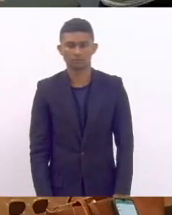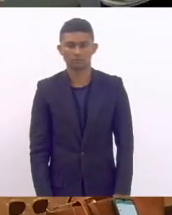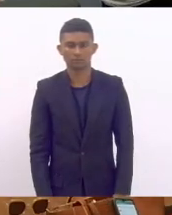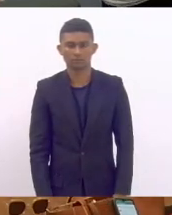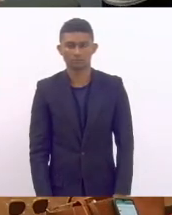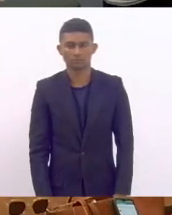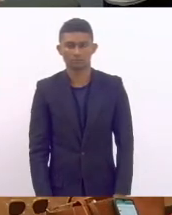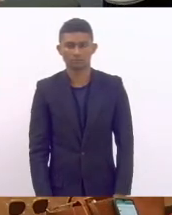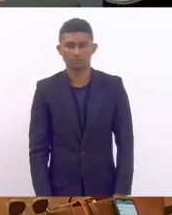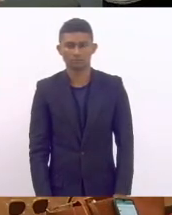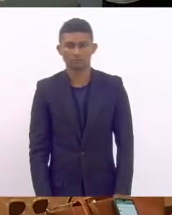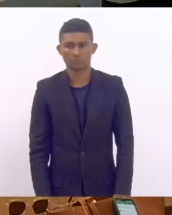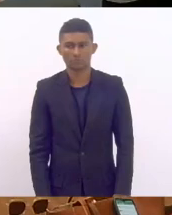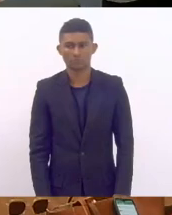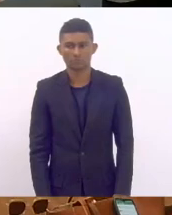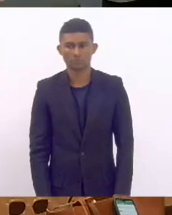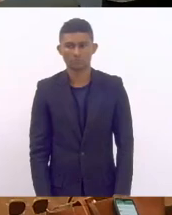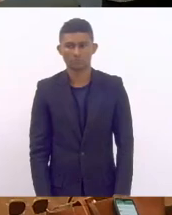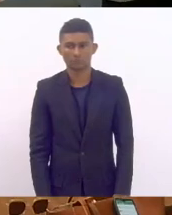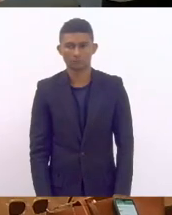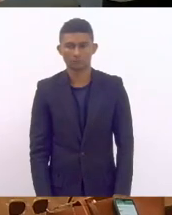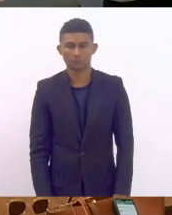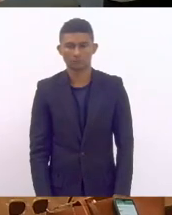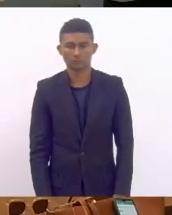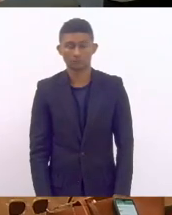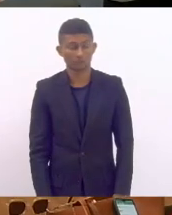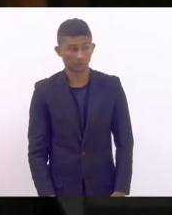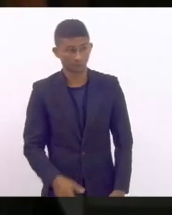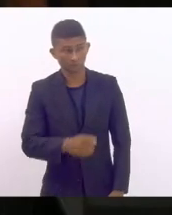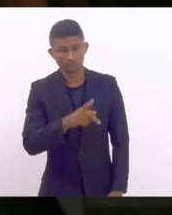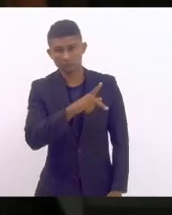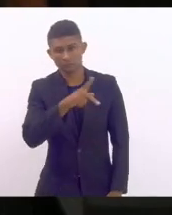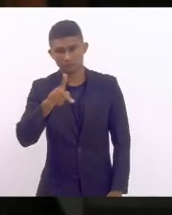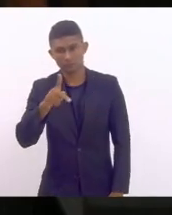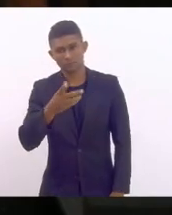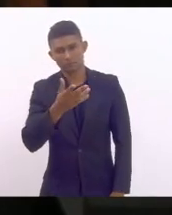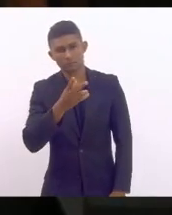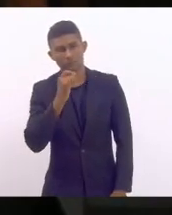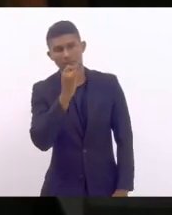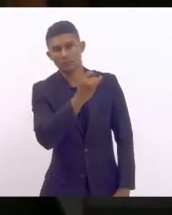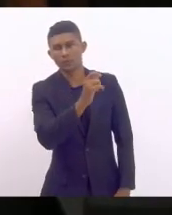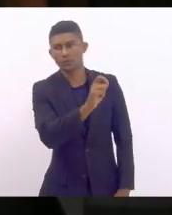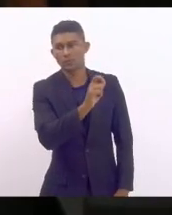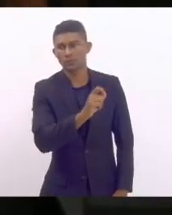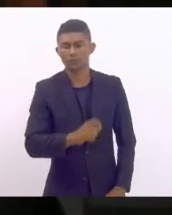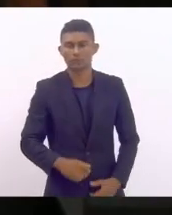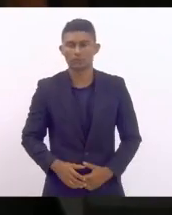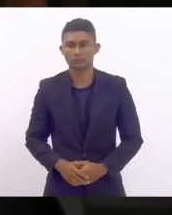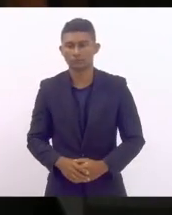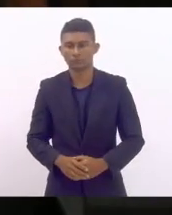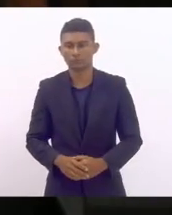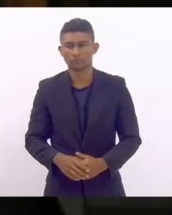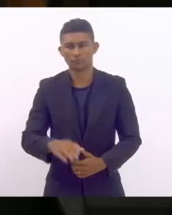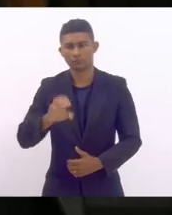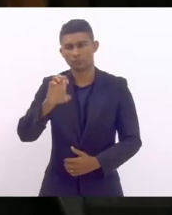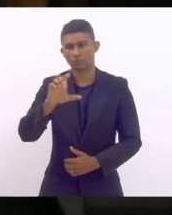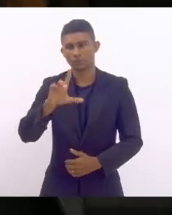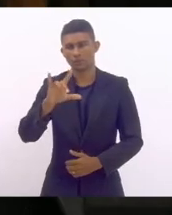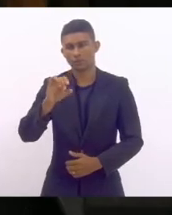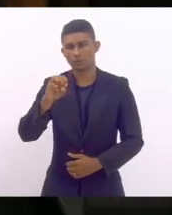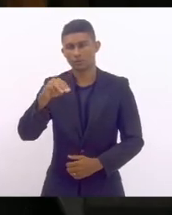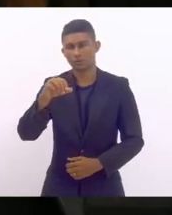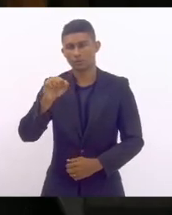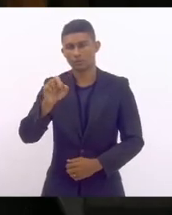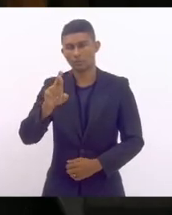só comunicando o deputado André Ceciliano deputado-presidente o Eliomar Coelho